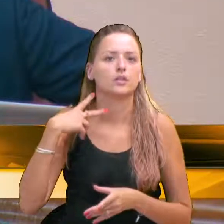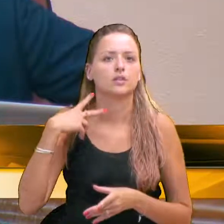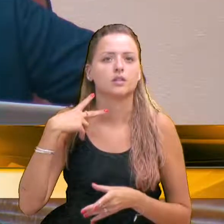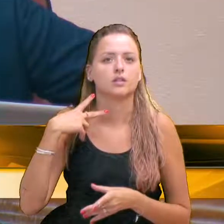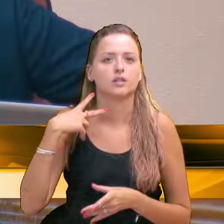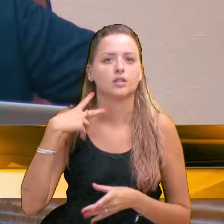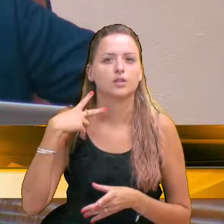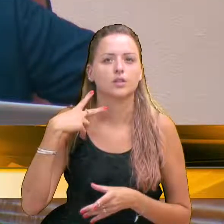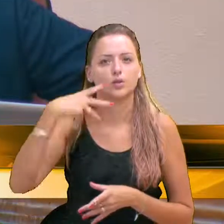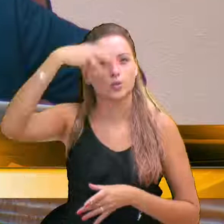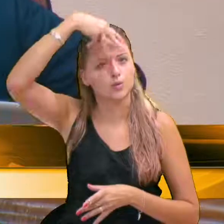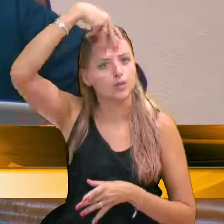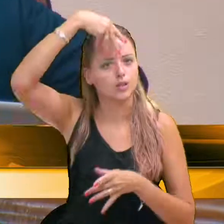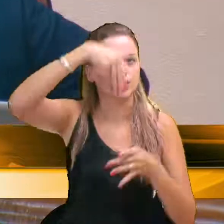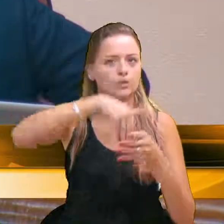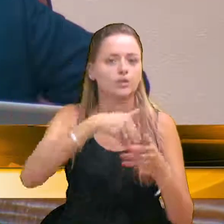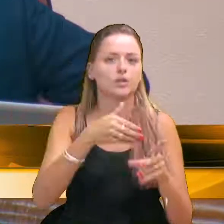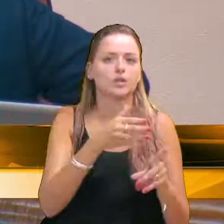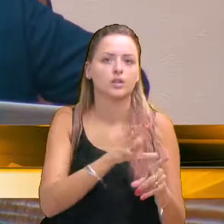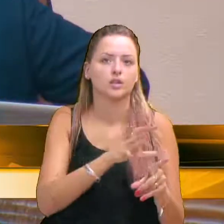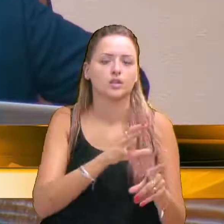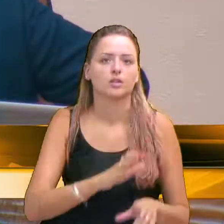Kiko Girardi vota contrário.